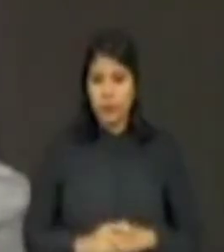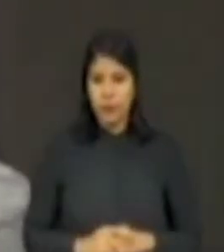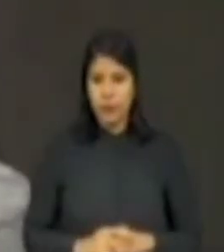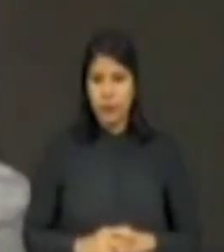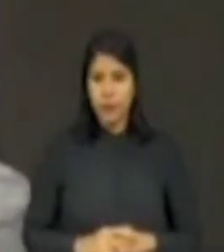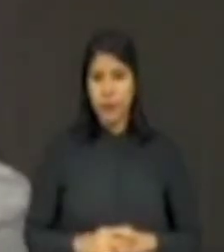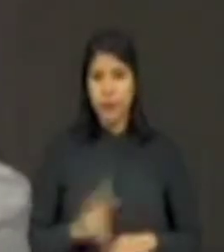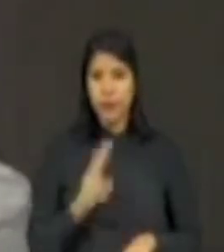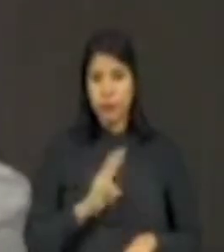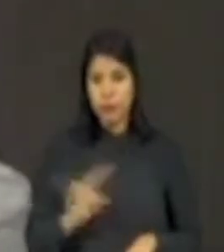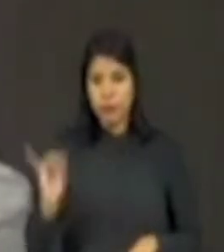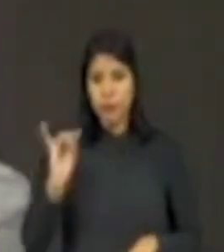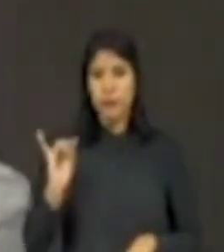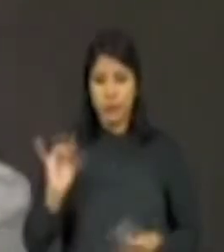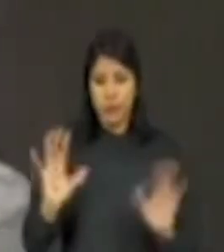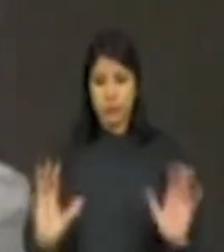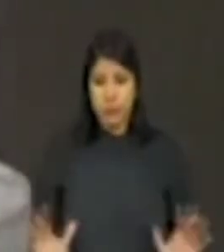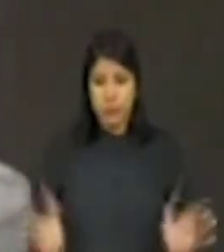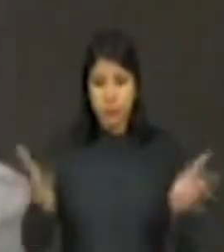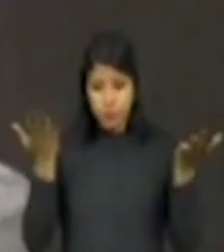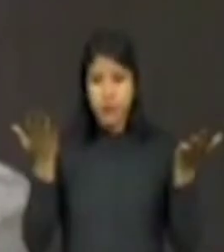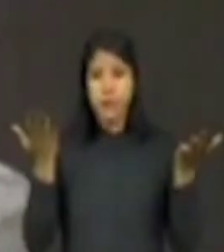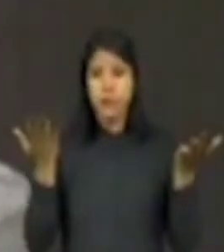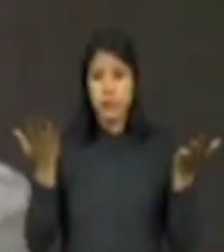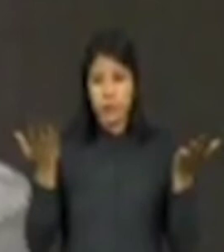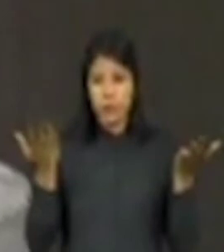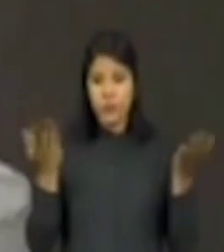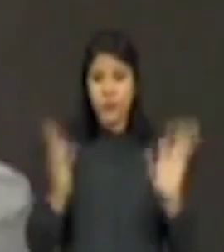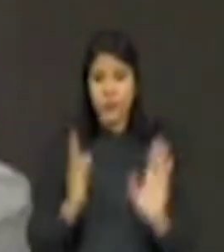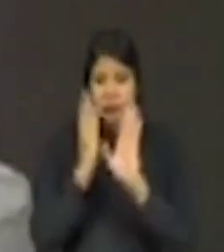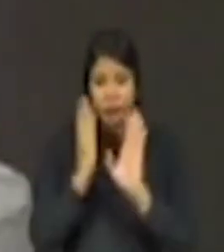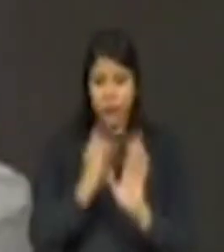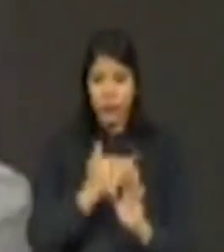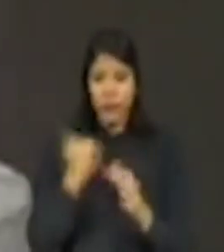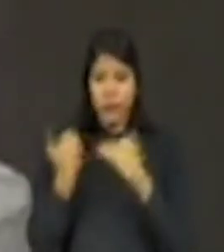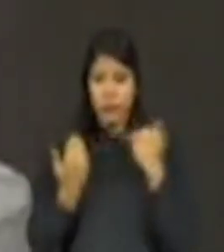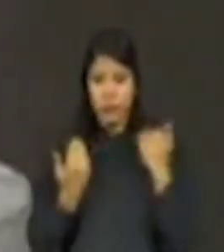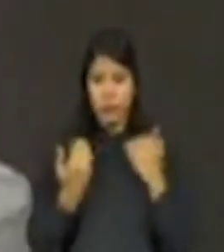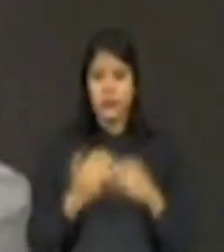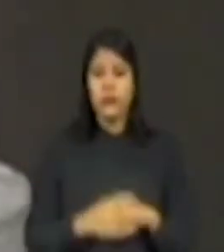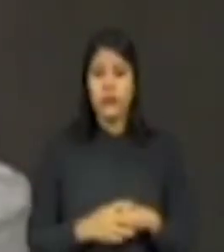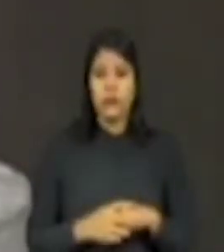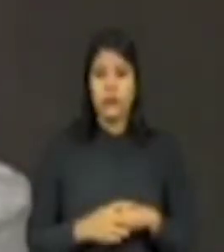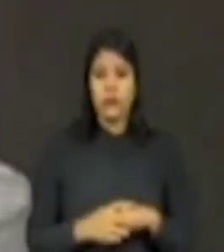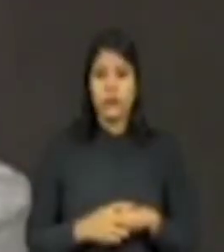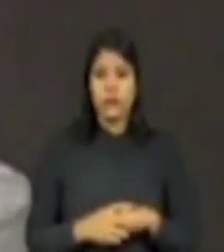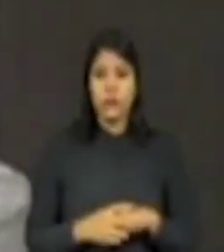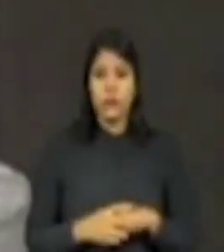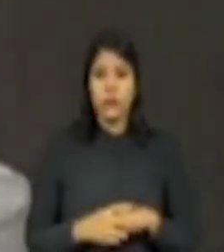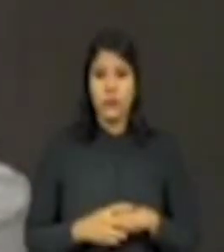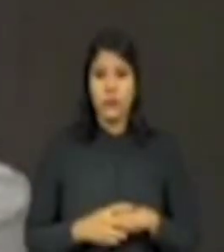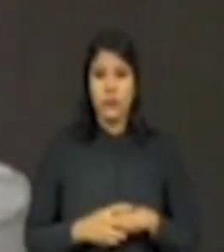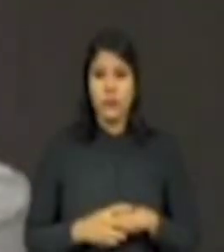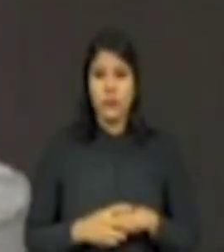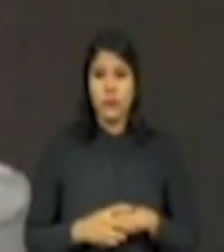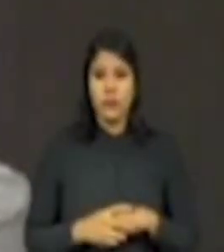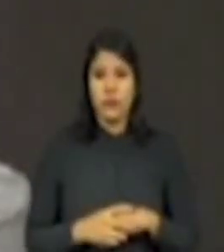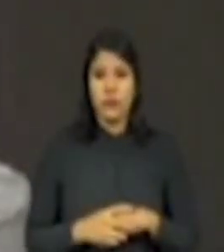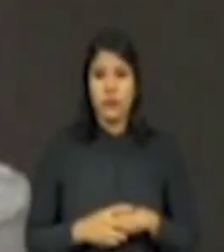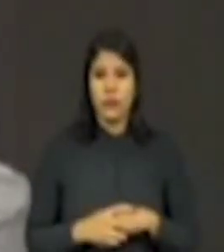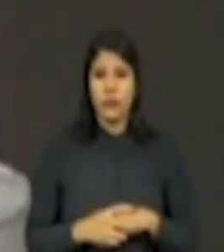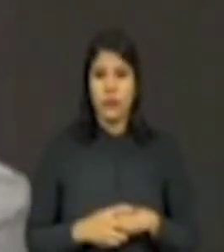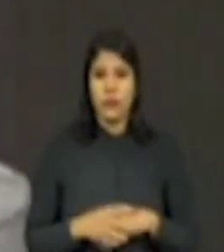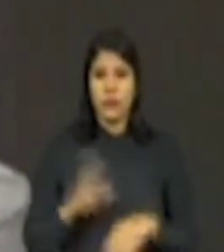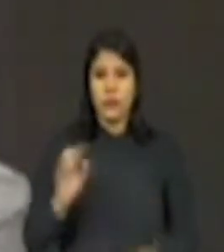estarei muito em breve na celebração que será feita e público em sua homenagem em sendo possível por gentileza botar é esse voto